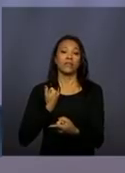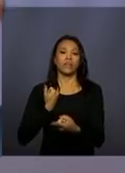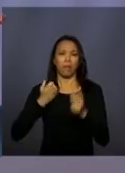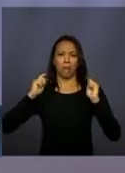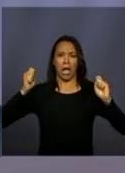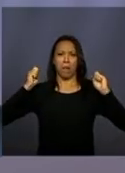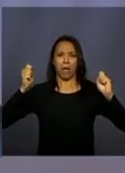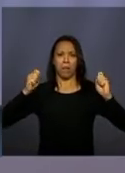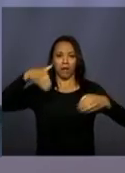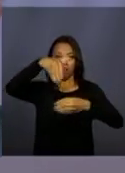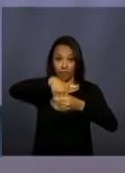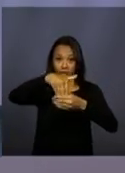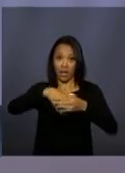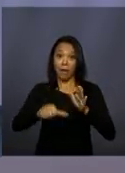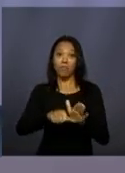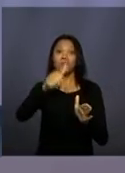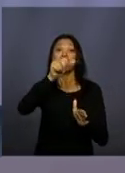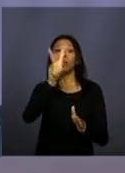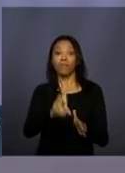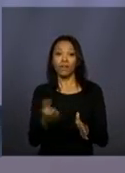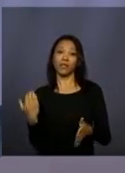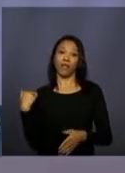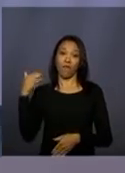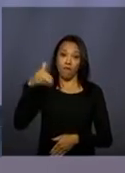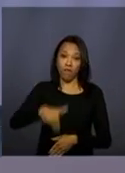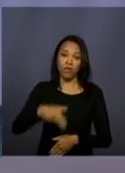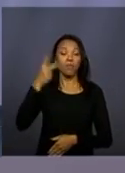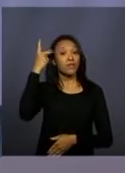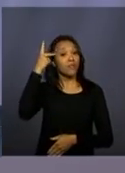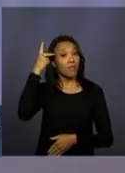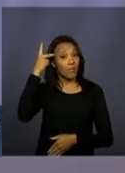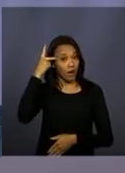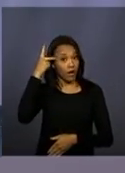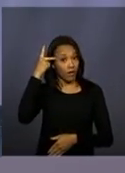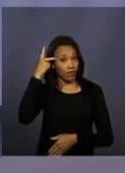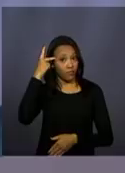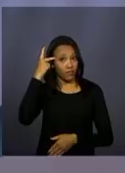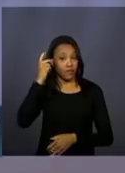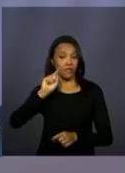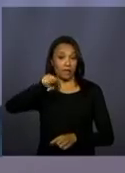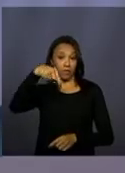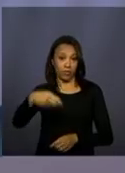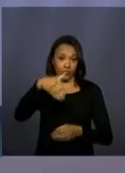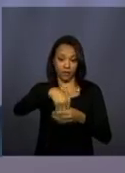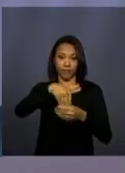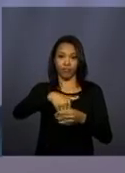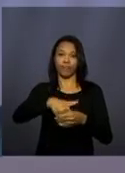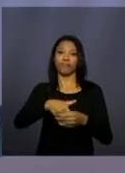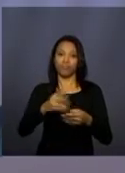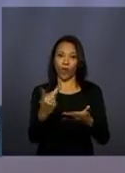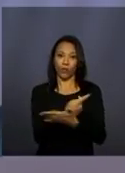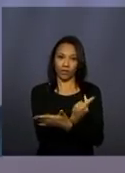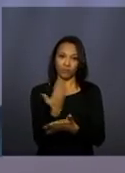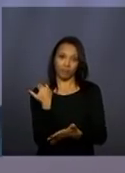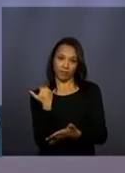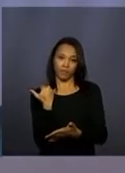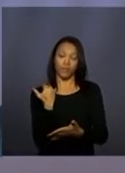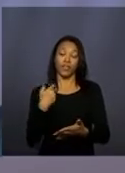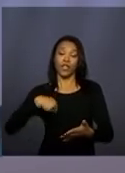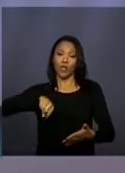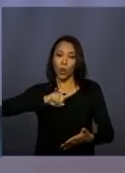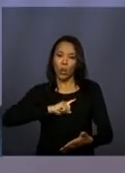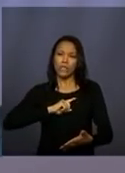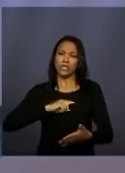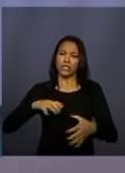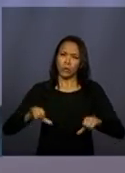Primeira vez que ela vem, né, a São Paulo num evento, né? Após a campanha. E nós também, muitos de nós passamos, também suamos